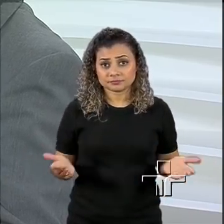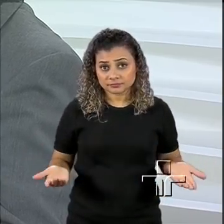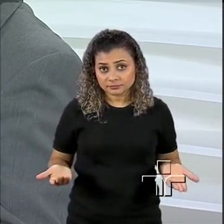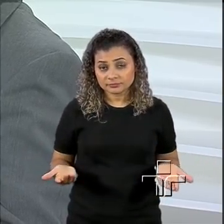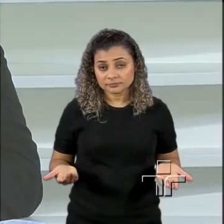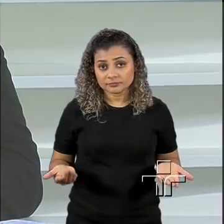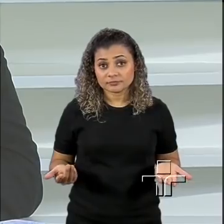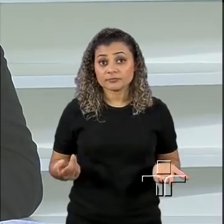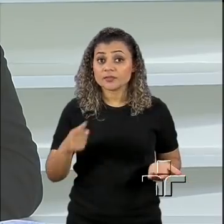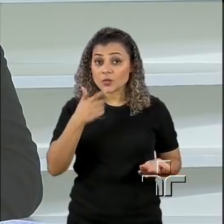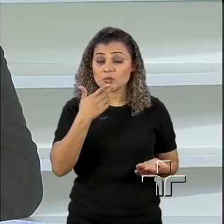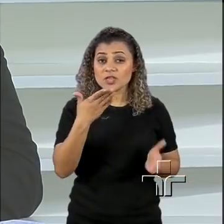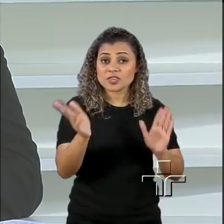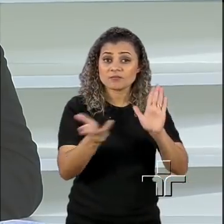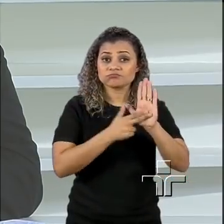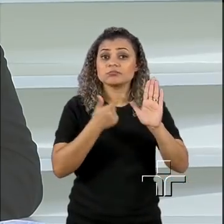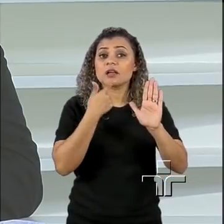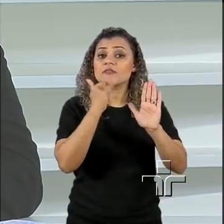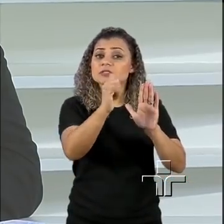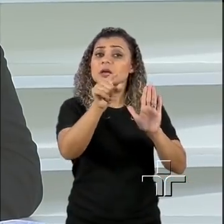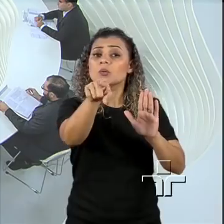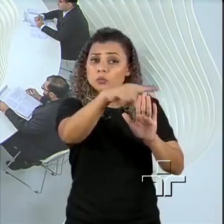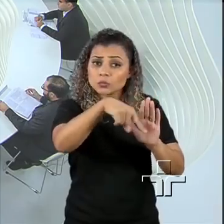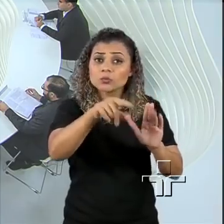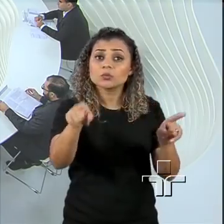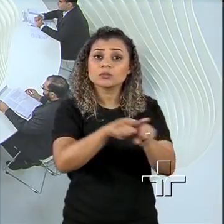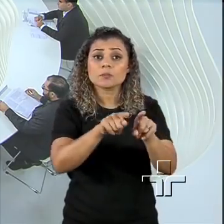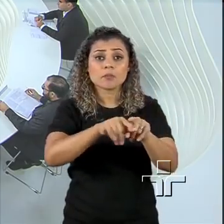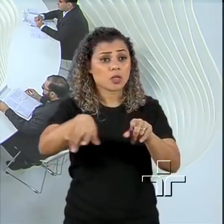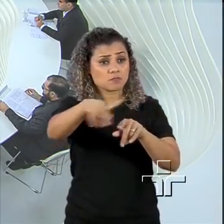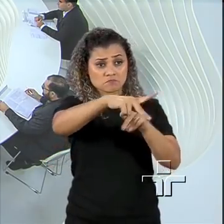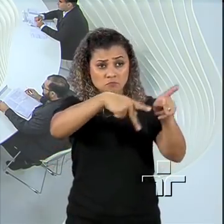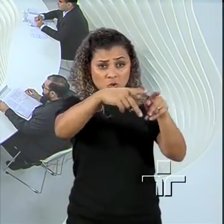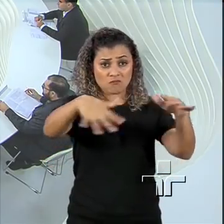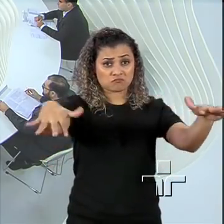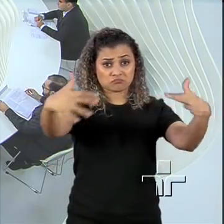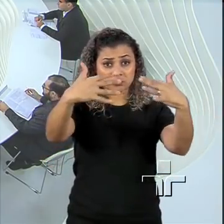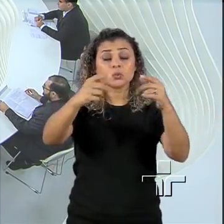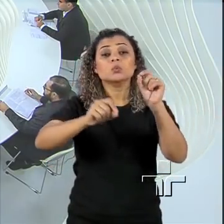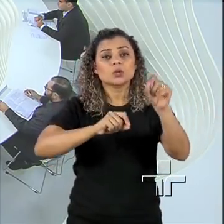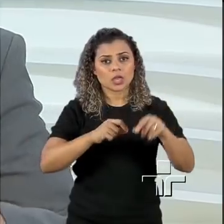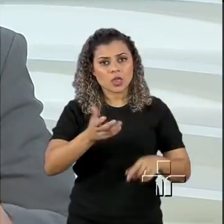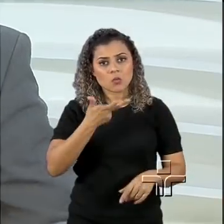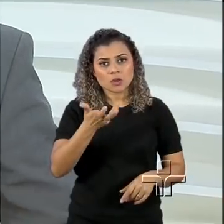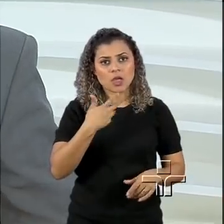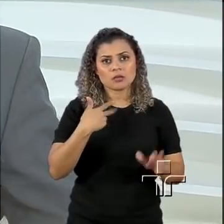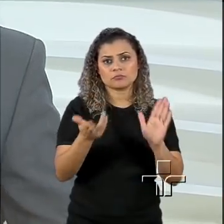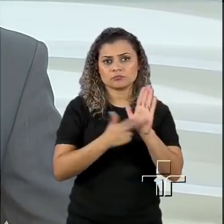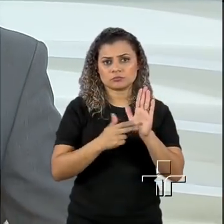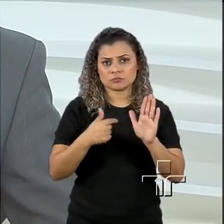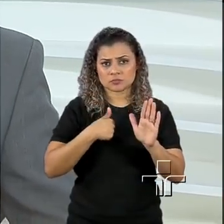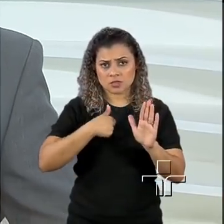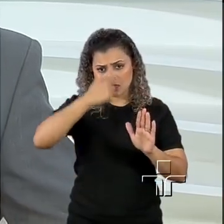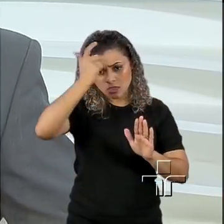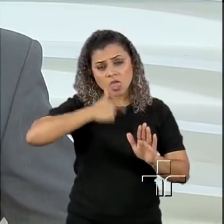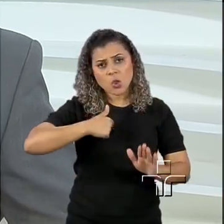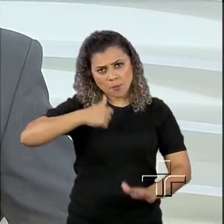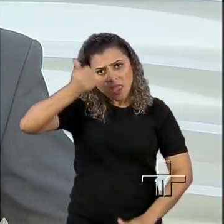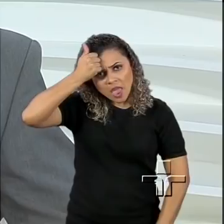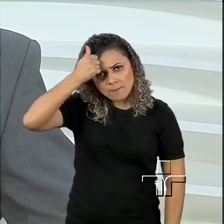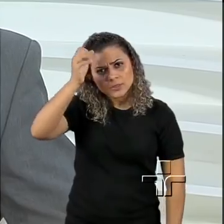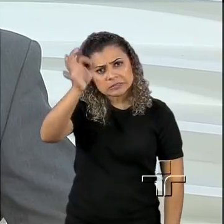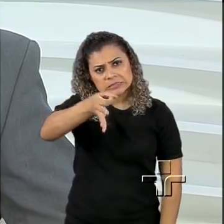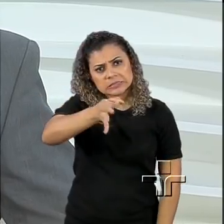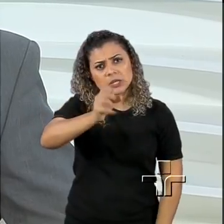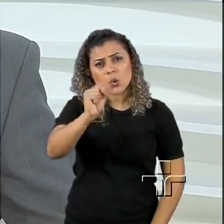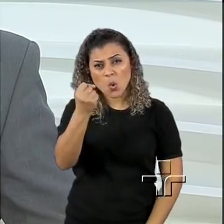quero lhe fazer uma confissão a você e aos telespectadores. Aqui tem um arrependimento. Tem uma coisa que eu me arrependo dos